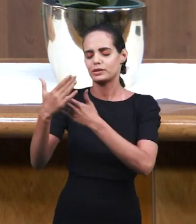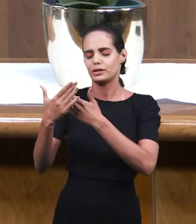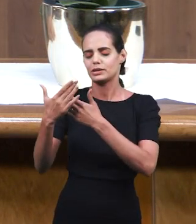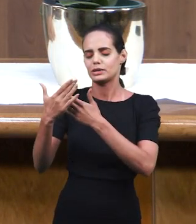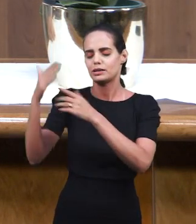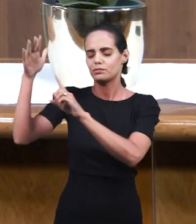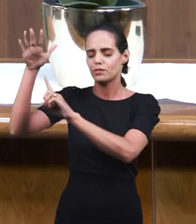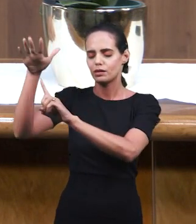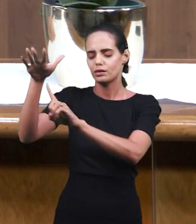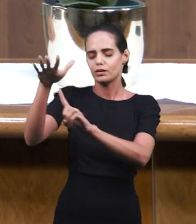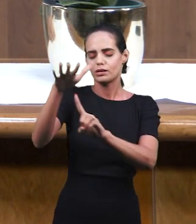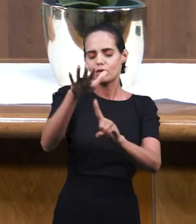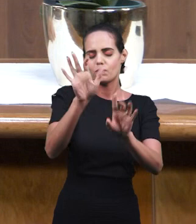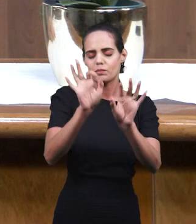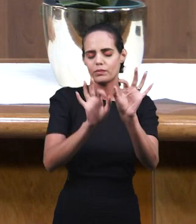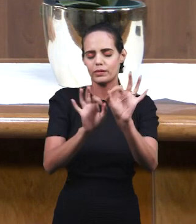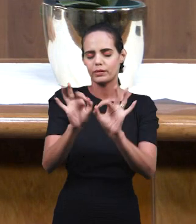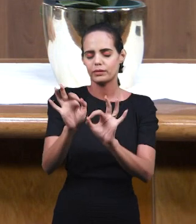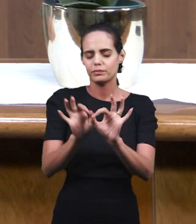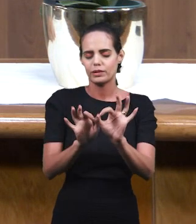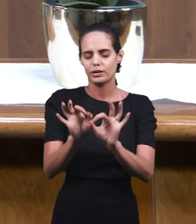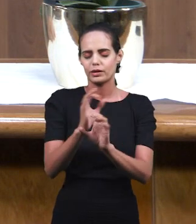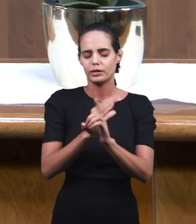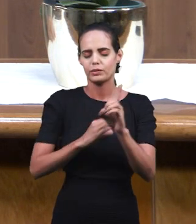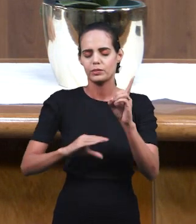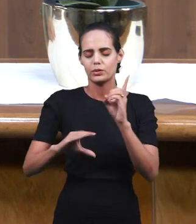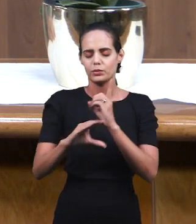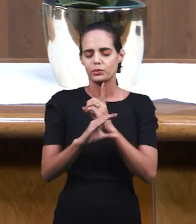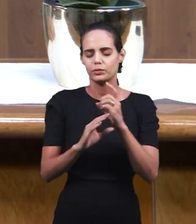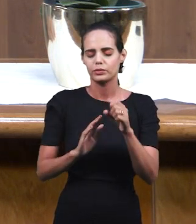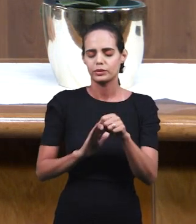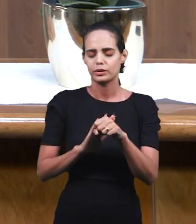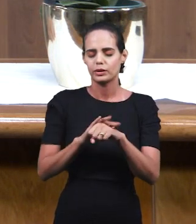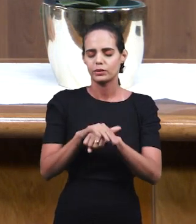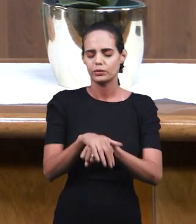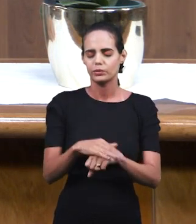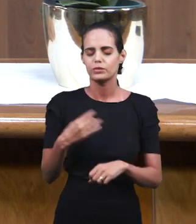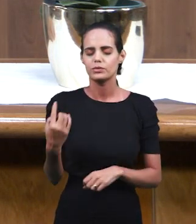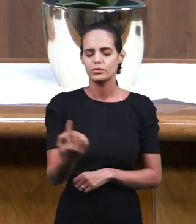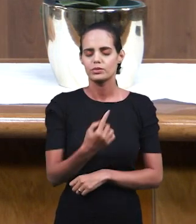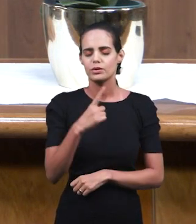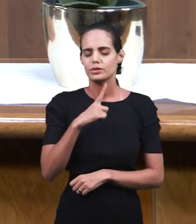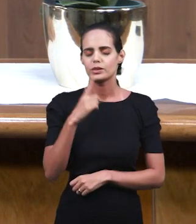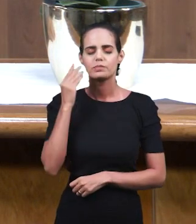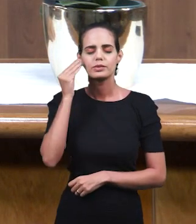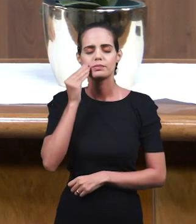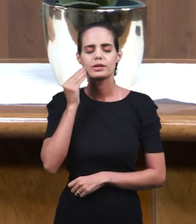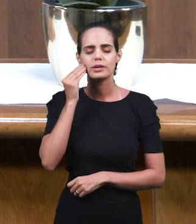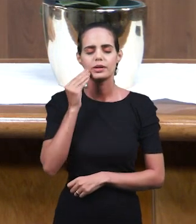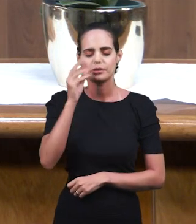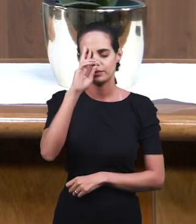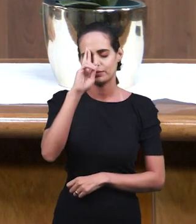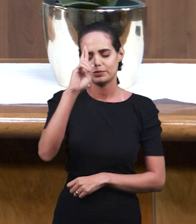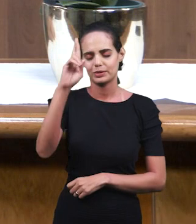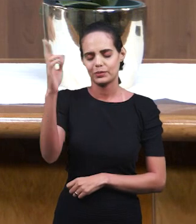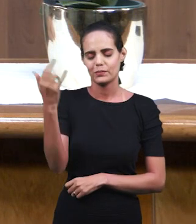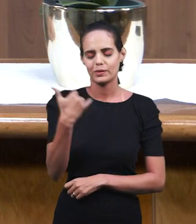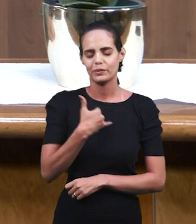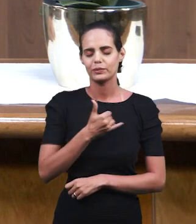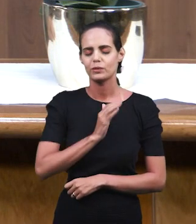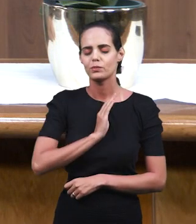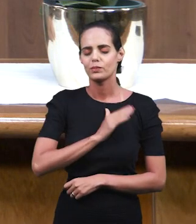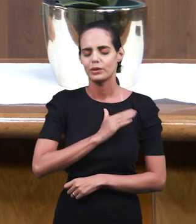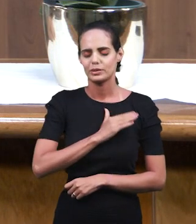teu povo, prepara-nos, Senhor, ainda para o culto desta noite, que possamos ter uma experiência contigo, falando ao nosso